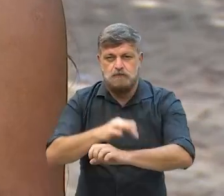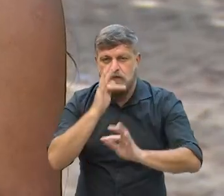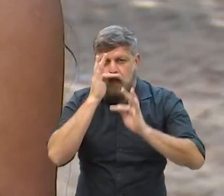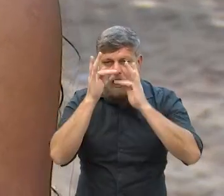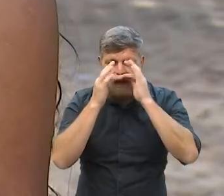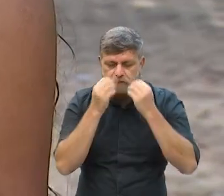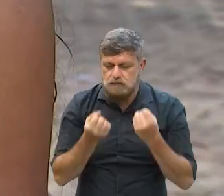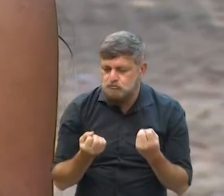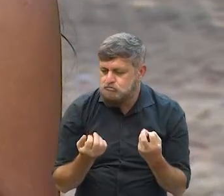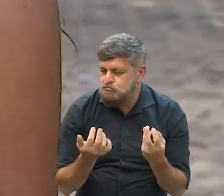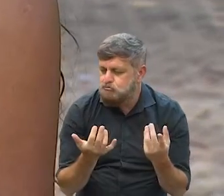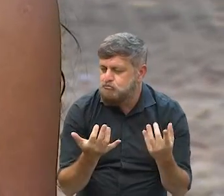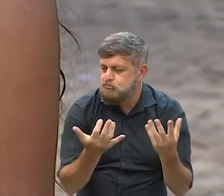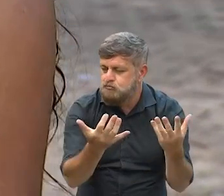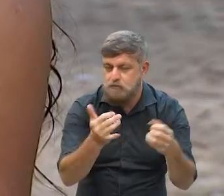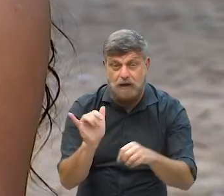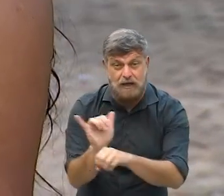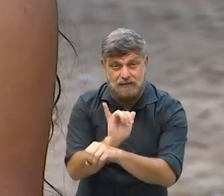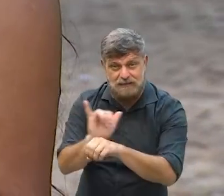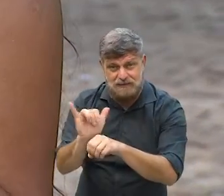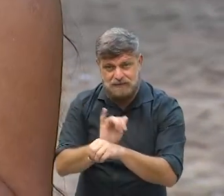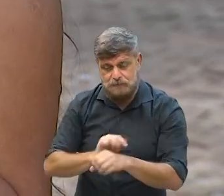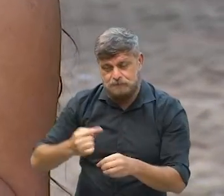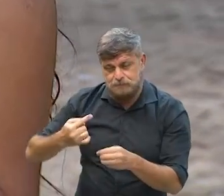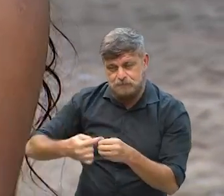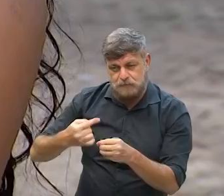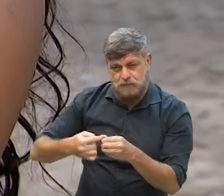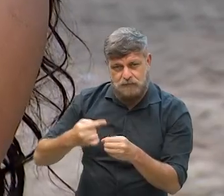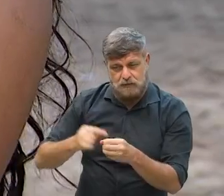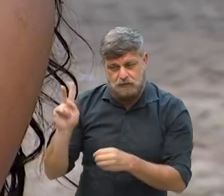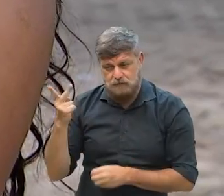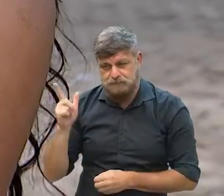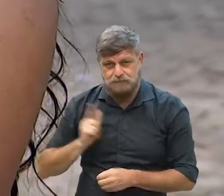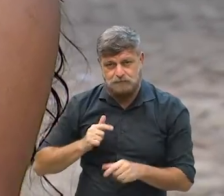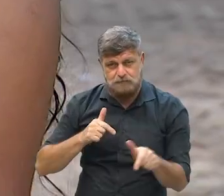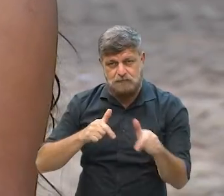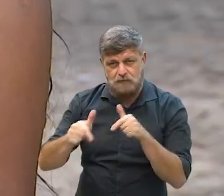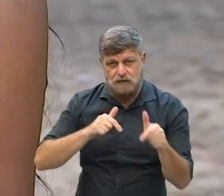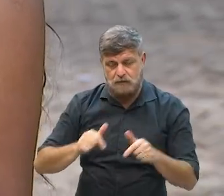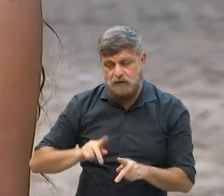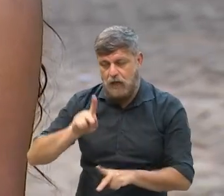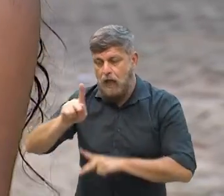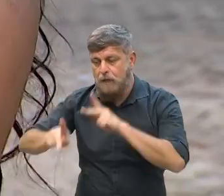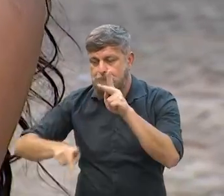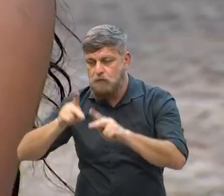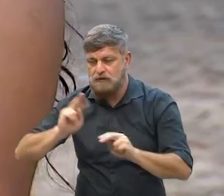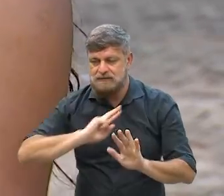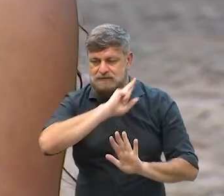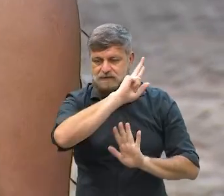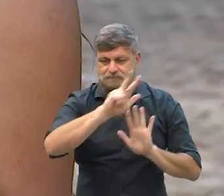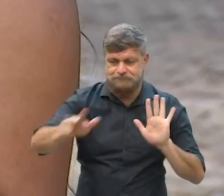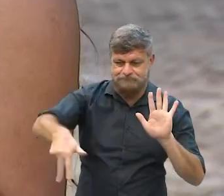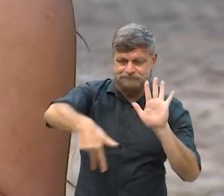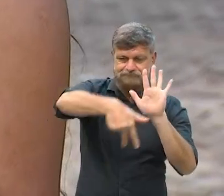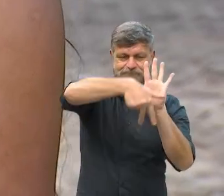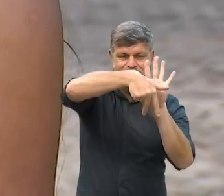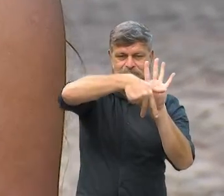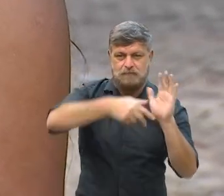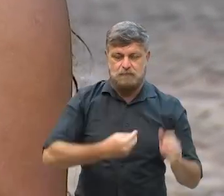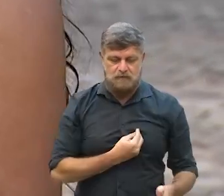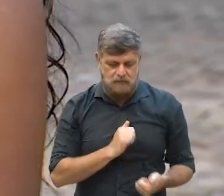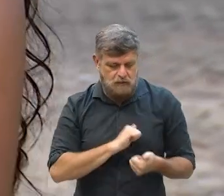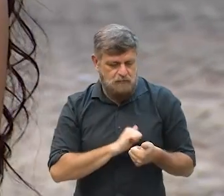né? Que é uma forma do município trabalhar a harmonia, meio ambiente com a população, com a qualidade de vida melhor,